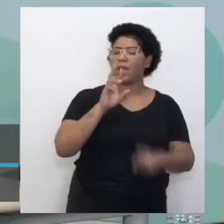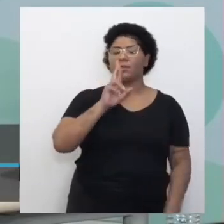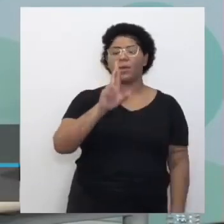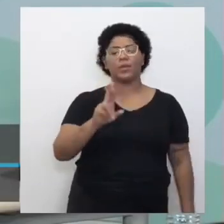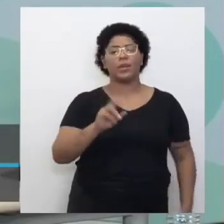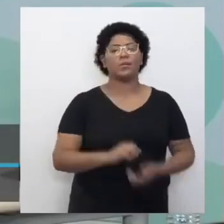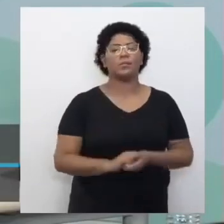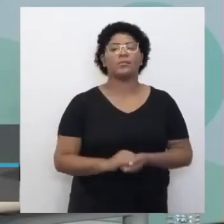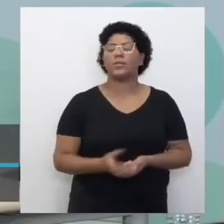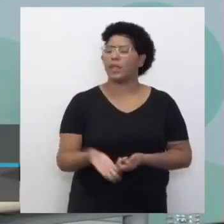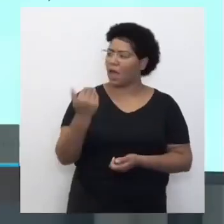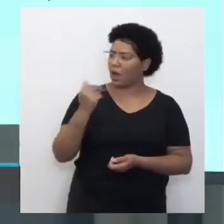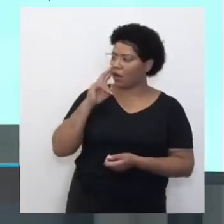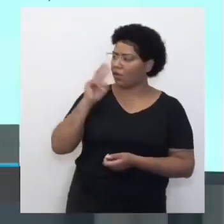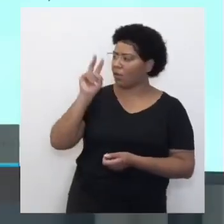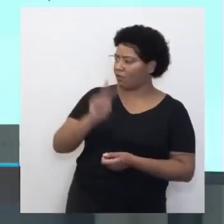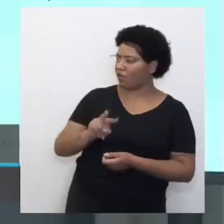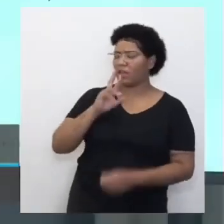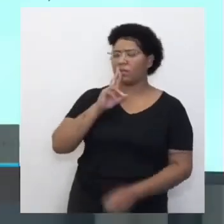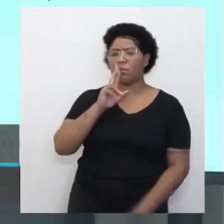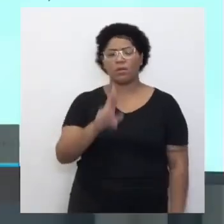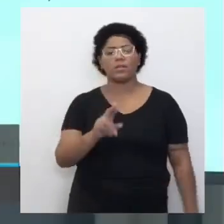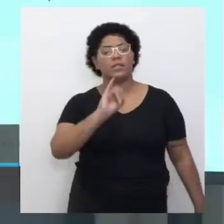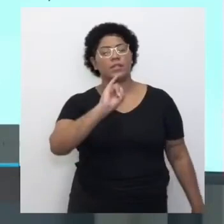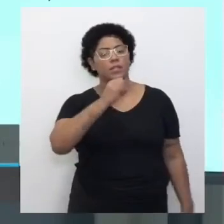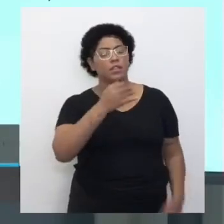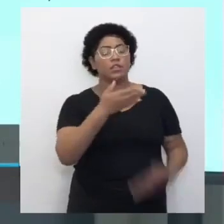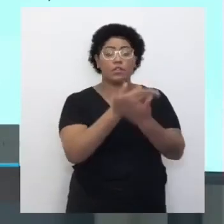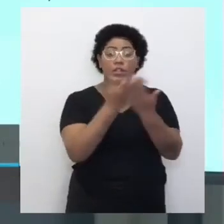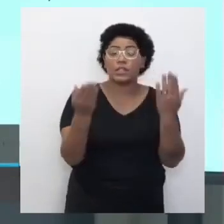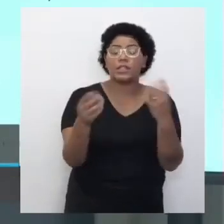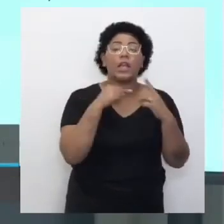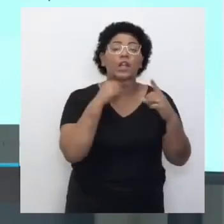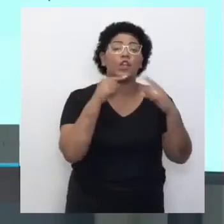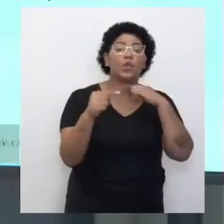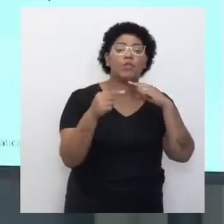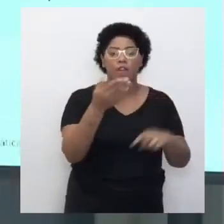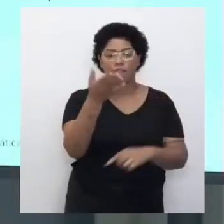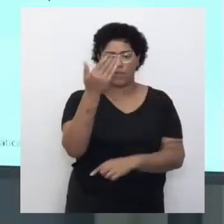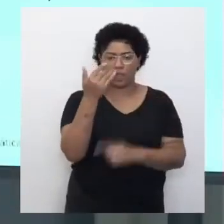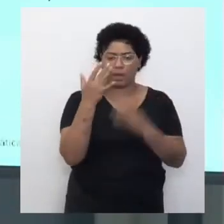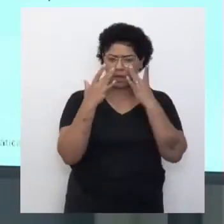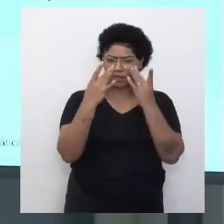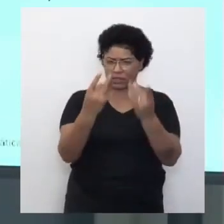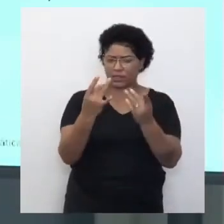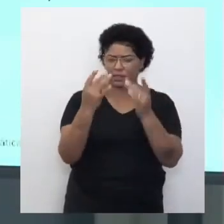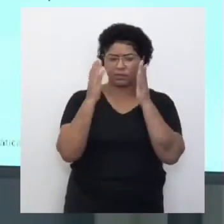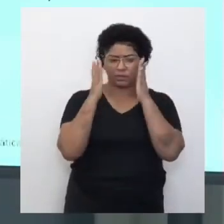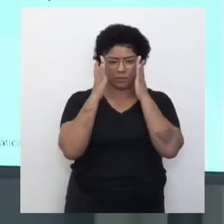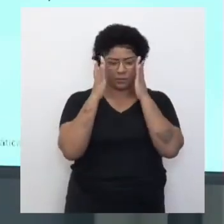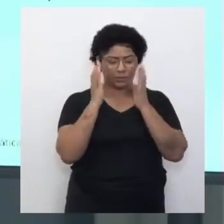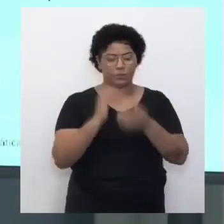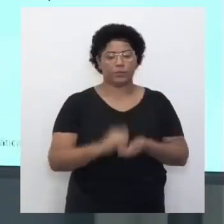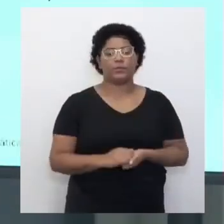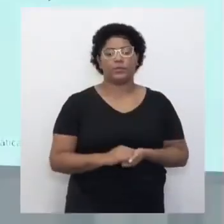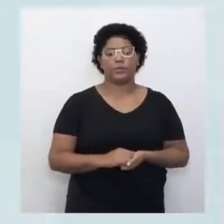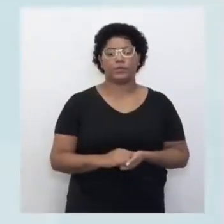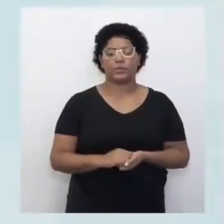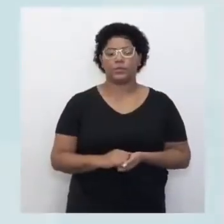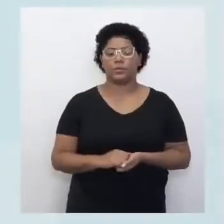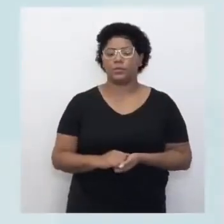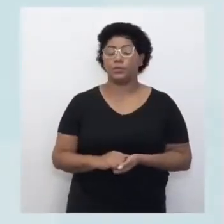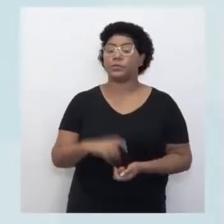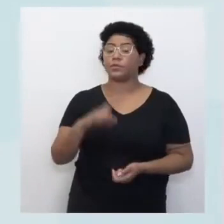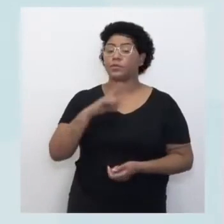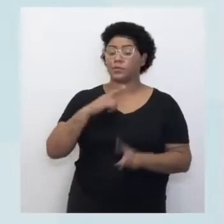Inês, vamos resolver? Vamos sim. Então, se você está com dúvida ainda, vem cá e preste atenção. Embaixo nós temos